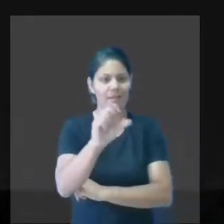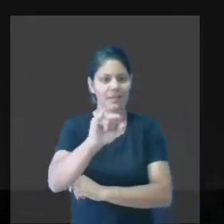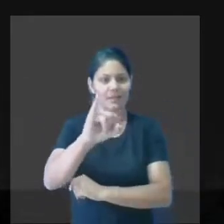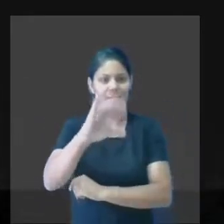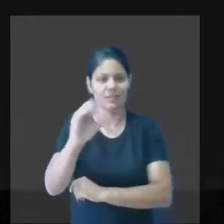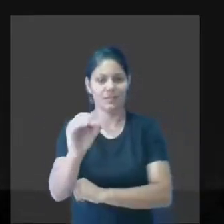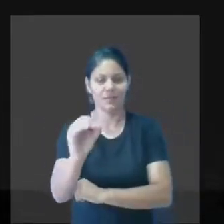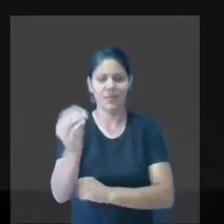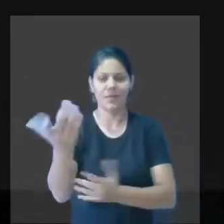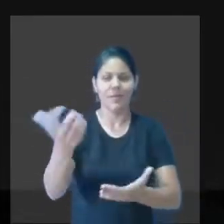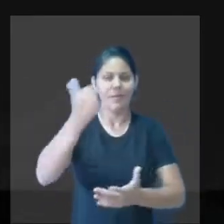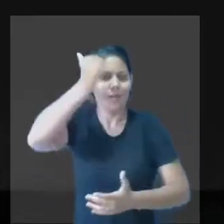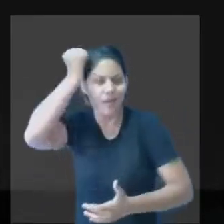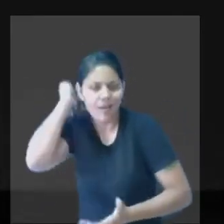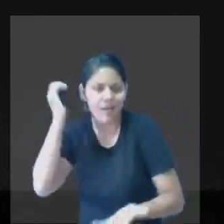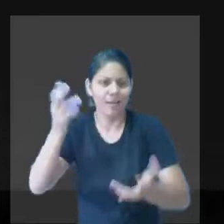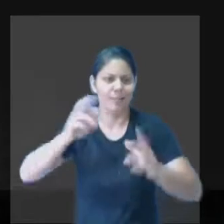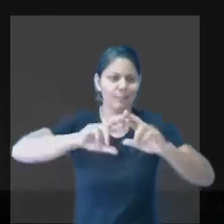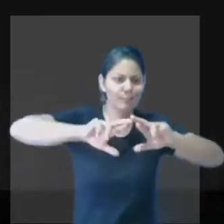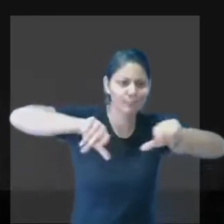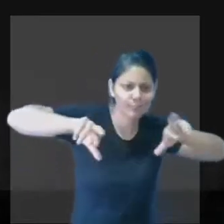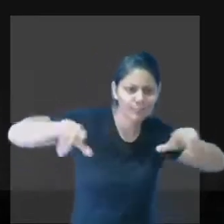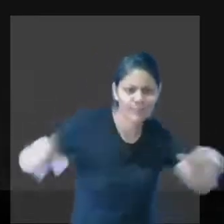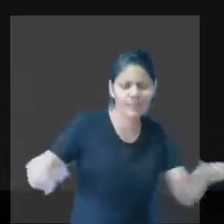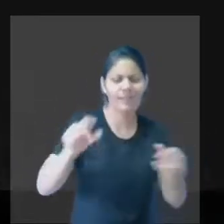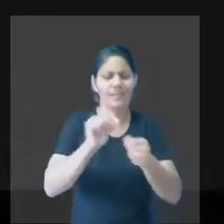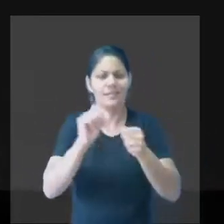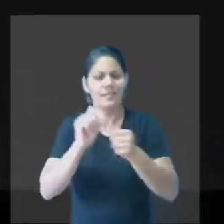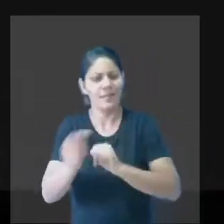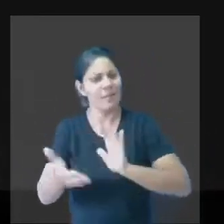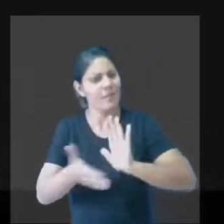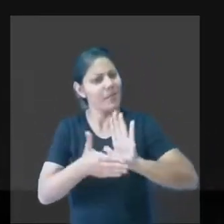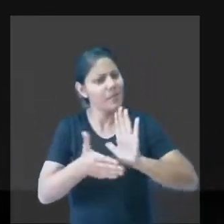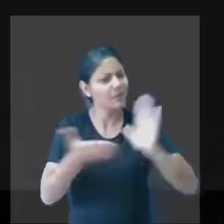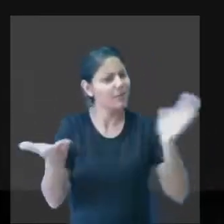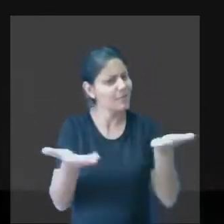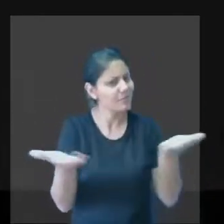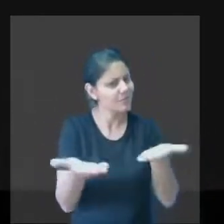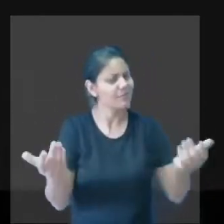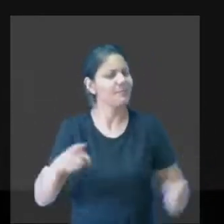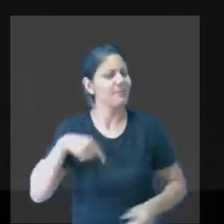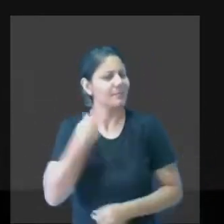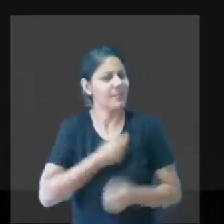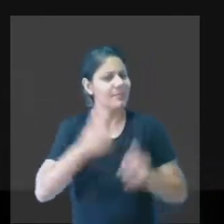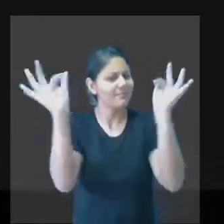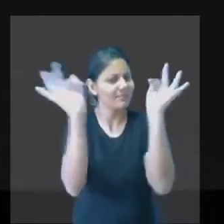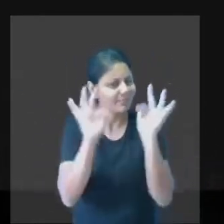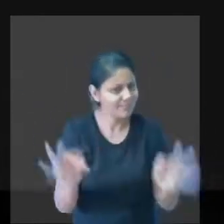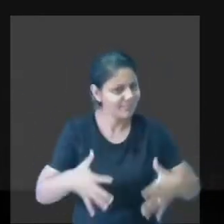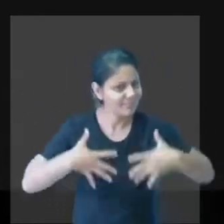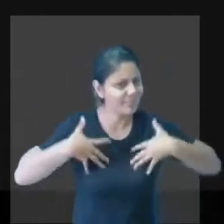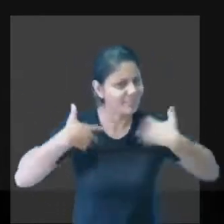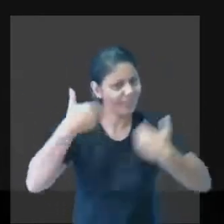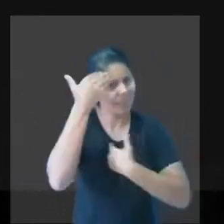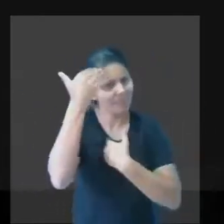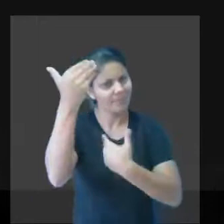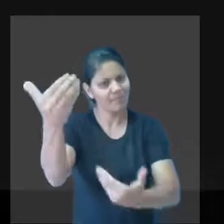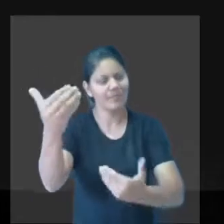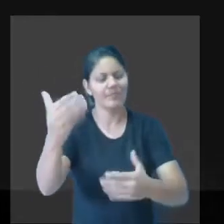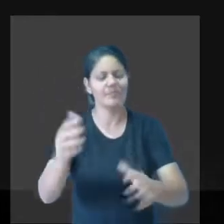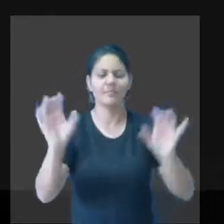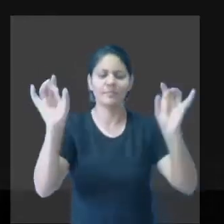vestibular, de produzir crônicas, enfim, tanta coisa bonita que está sendo proposta, nós só temos que nos alegrar e